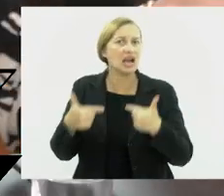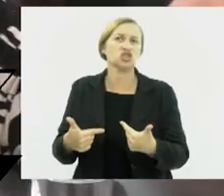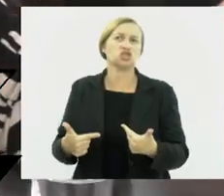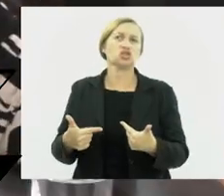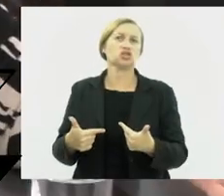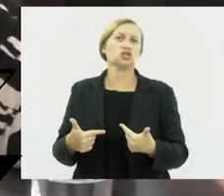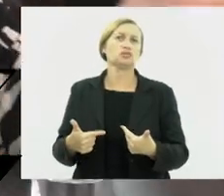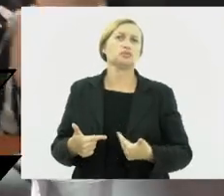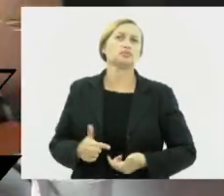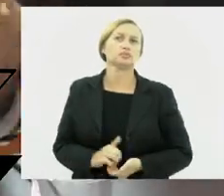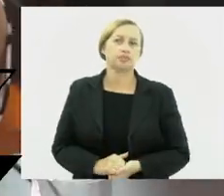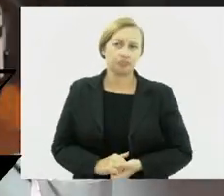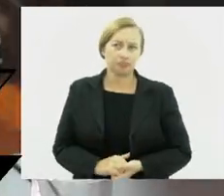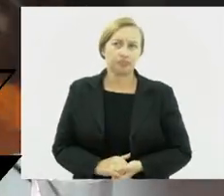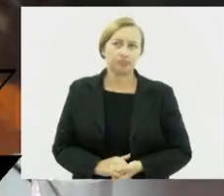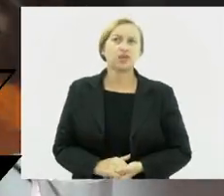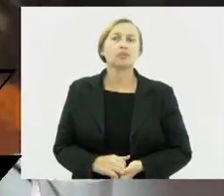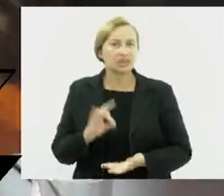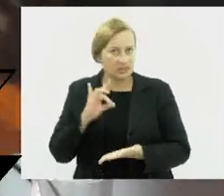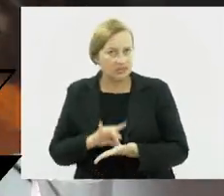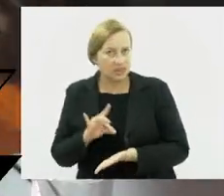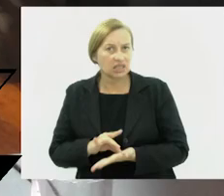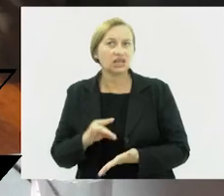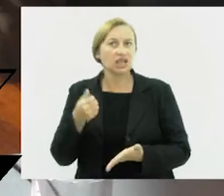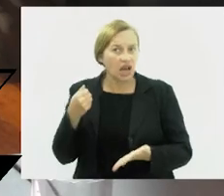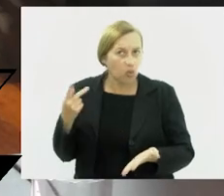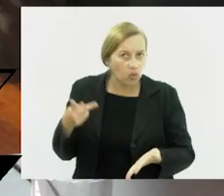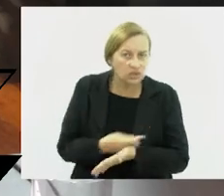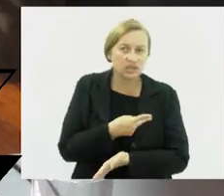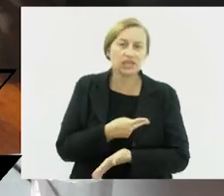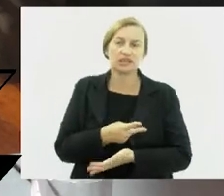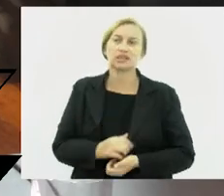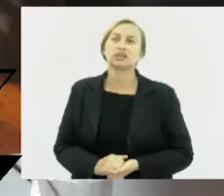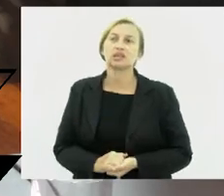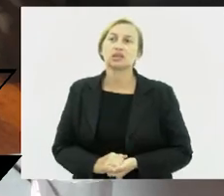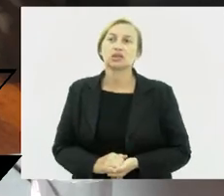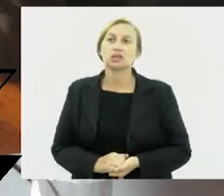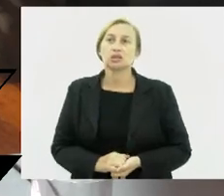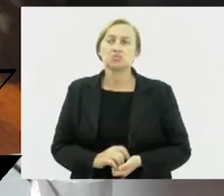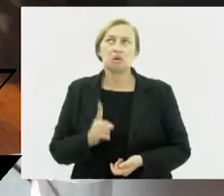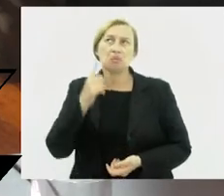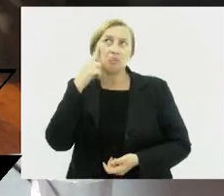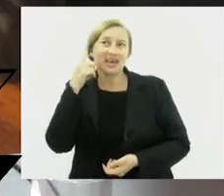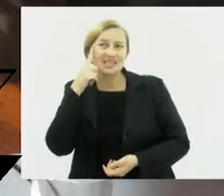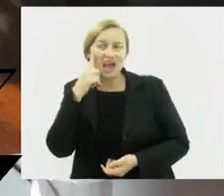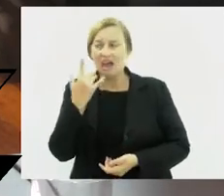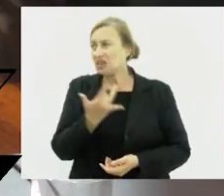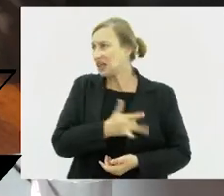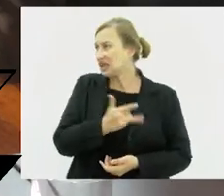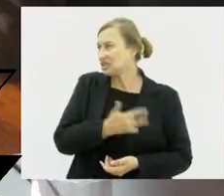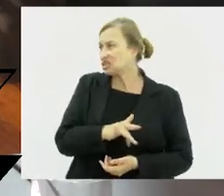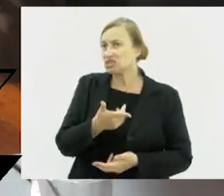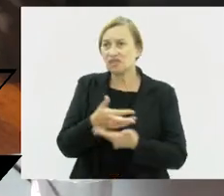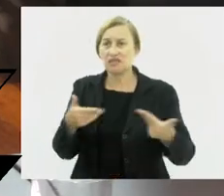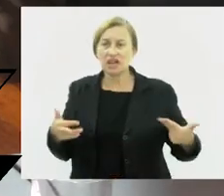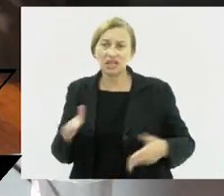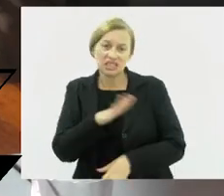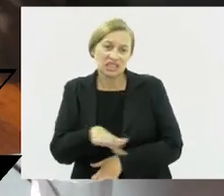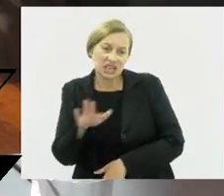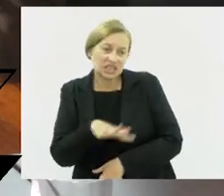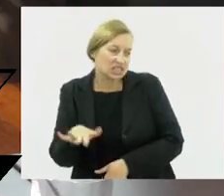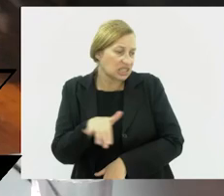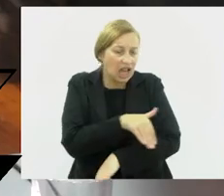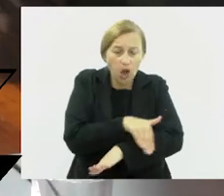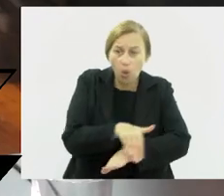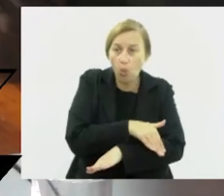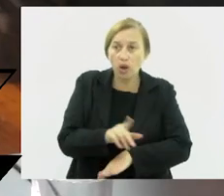para funcionar, para que seja verdade, para que isso aconteça, que não se pense que, ah, coitado, tem tanta criança na rua, tem